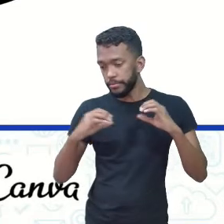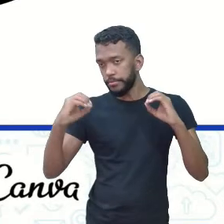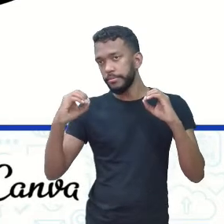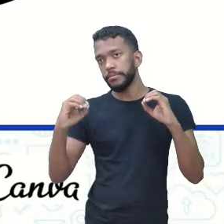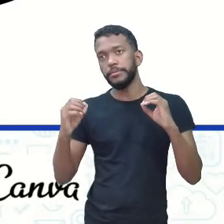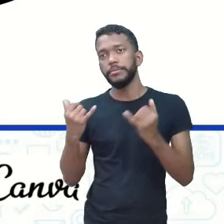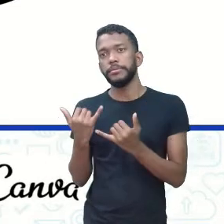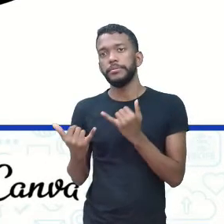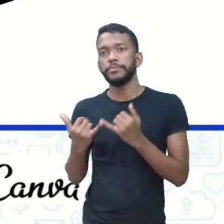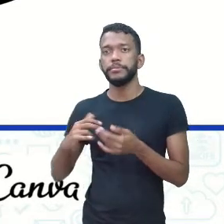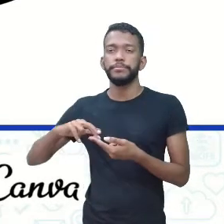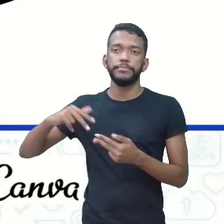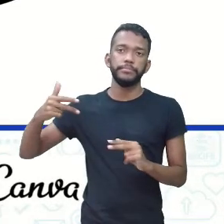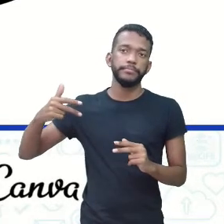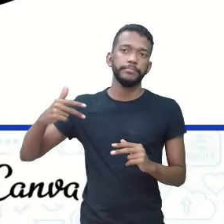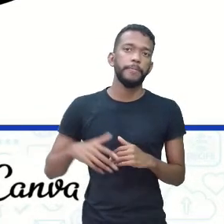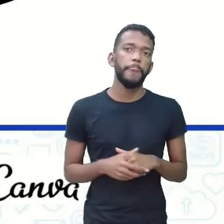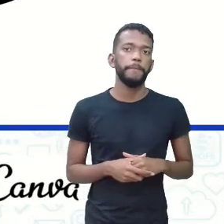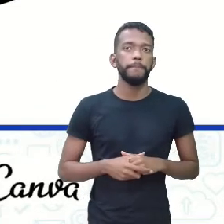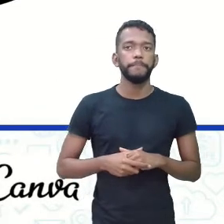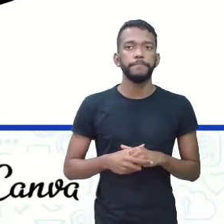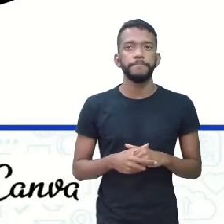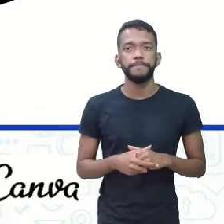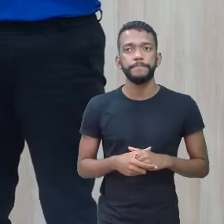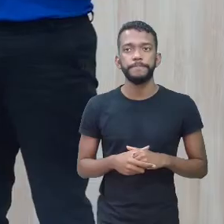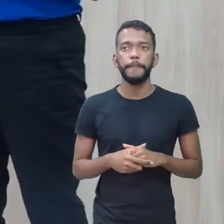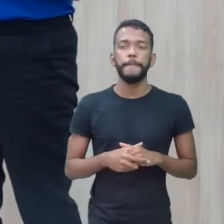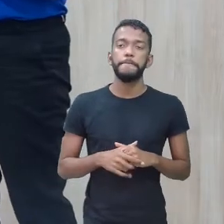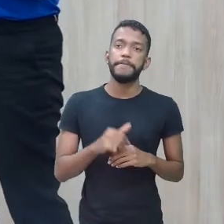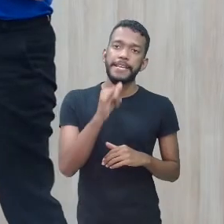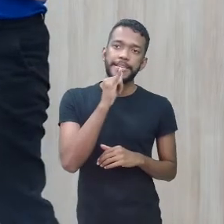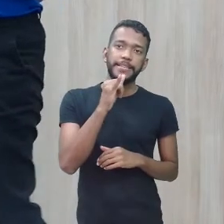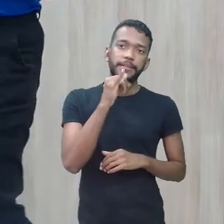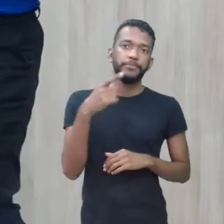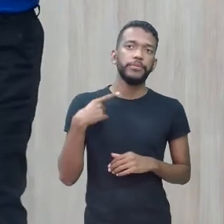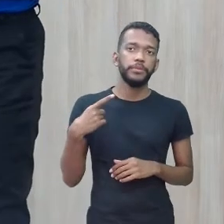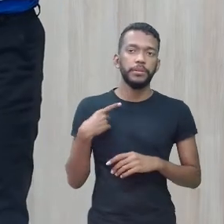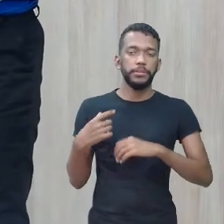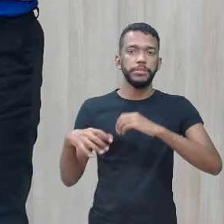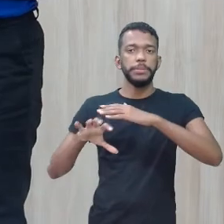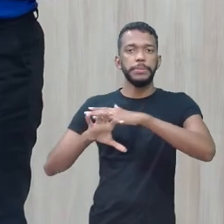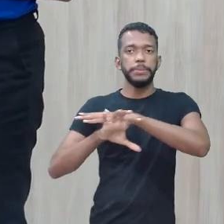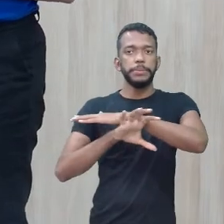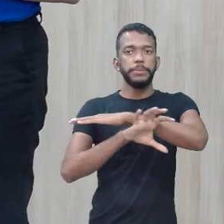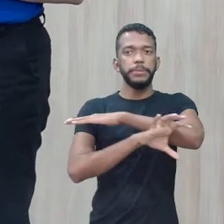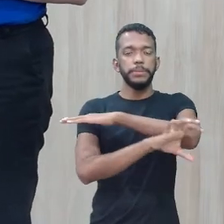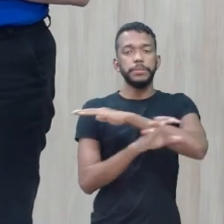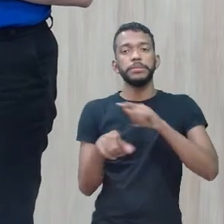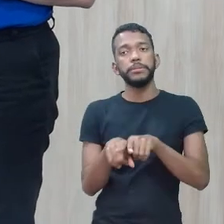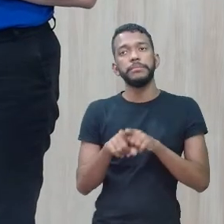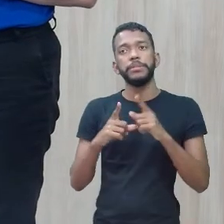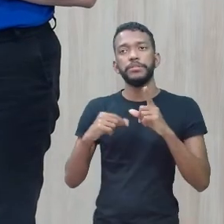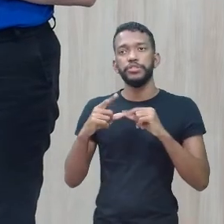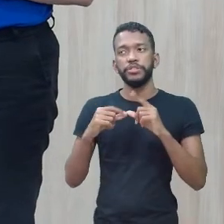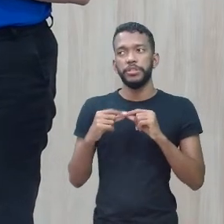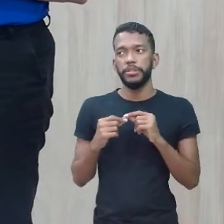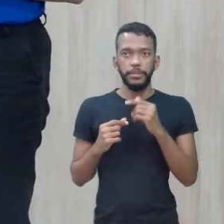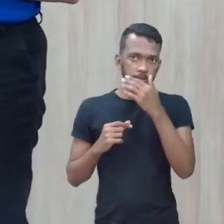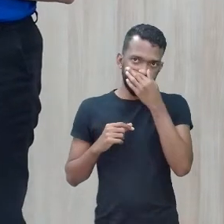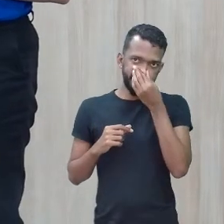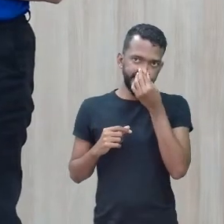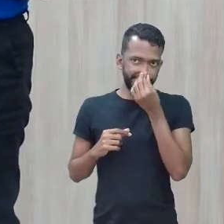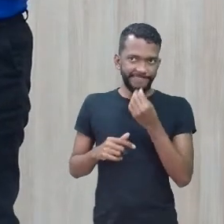as mesmas características. Como exemplo, nós temos os corais e as estrelas do mar. Então,